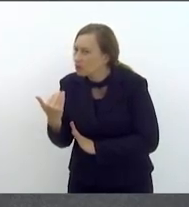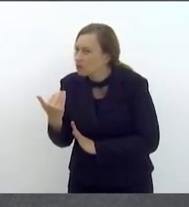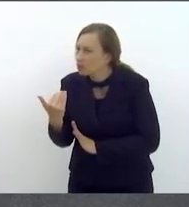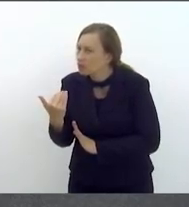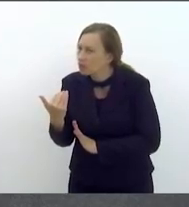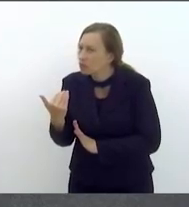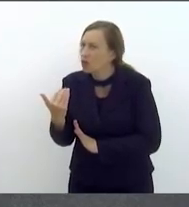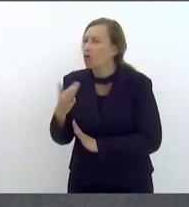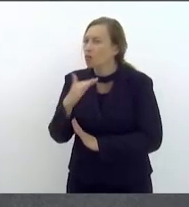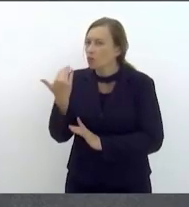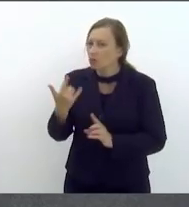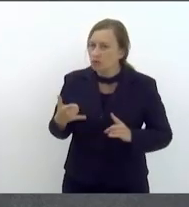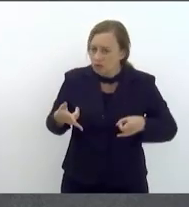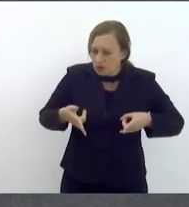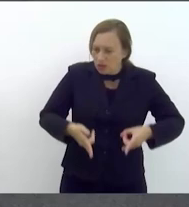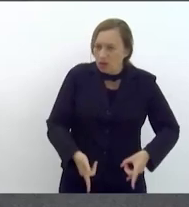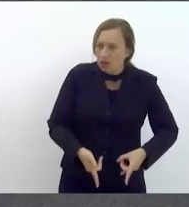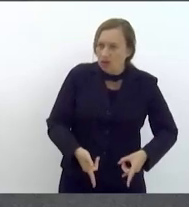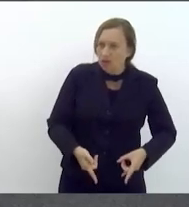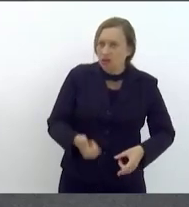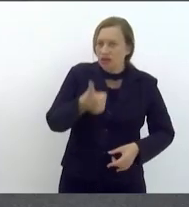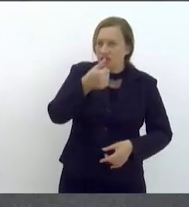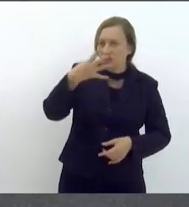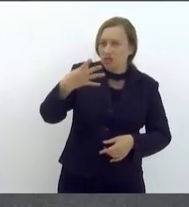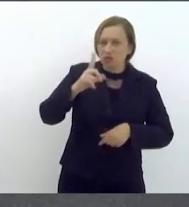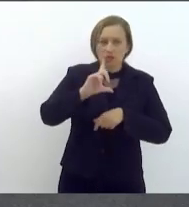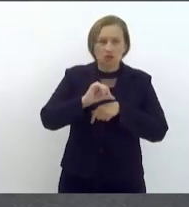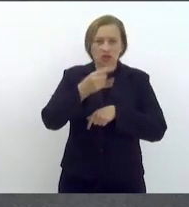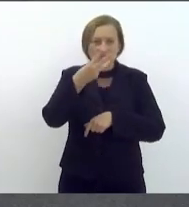enterrada agora às 14 horas